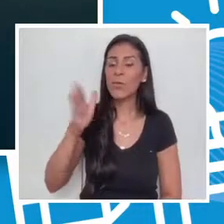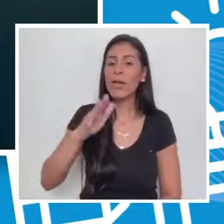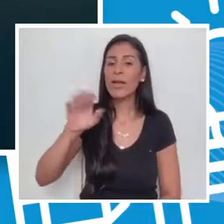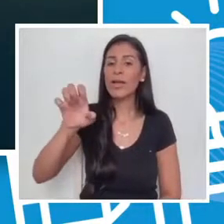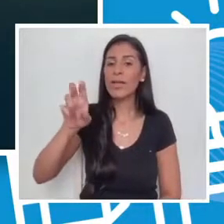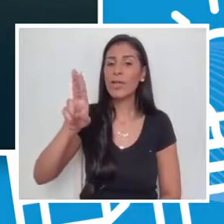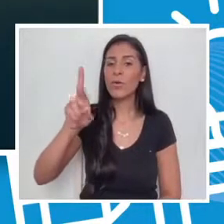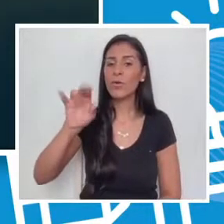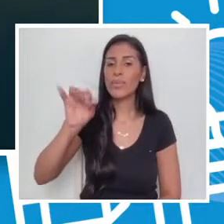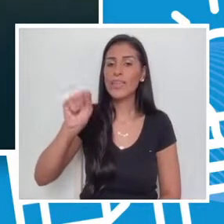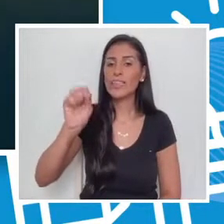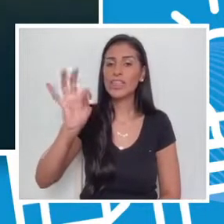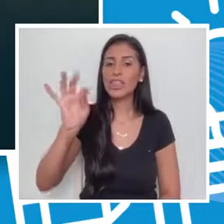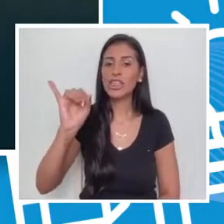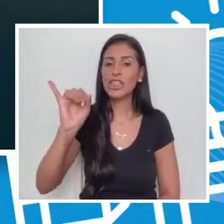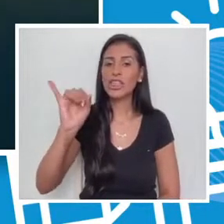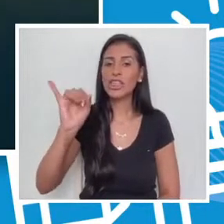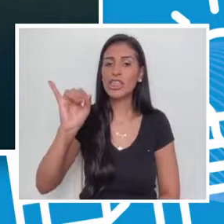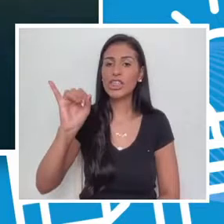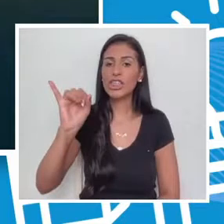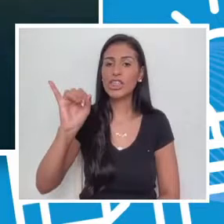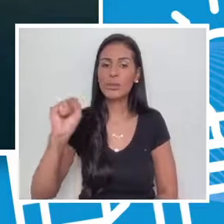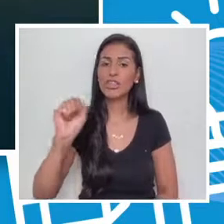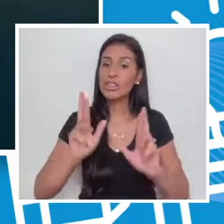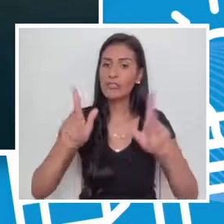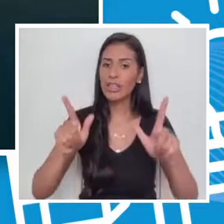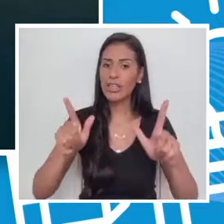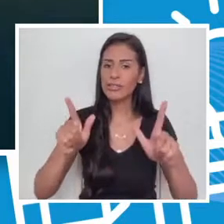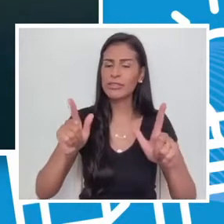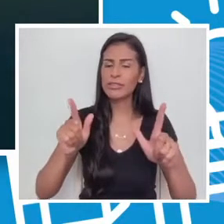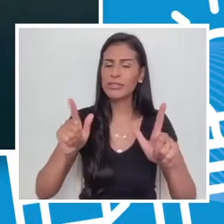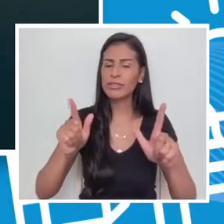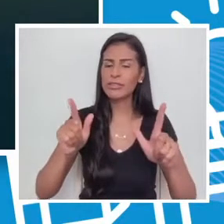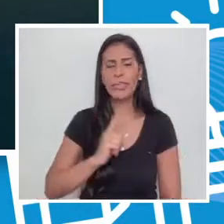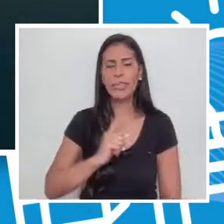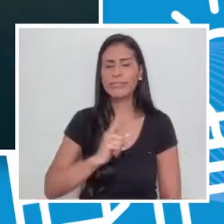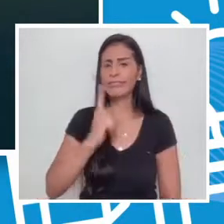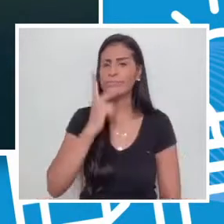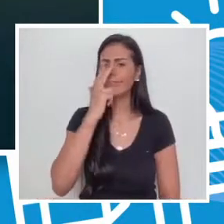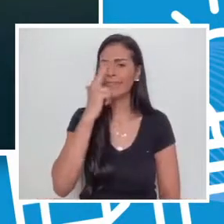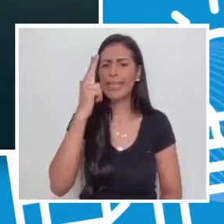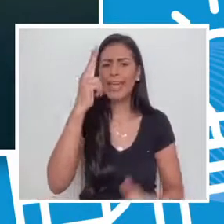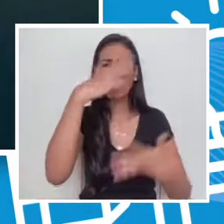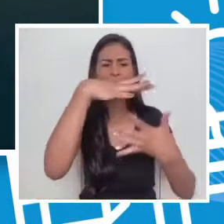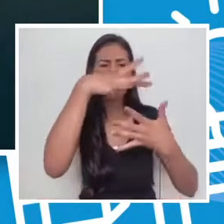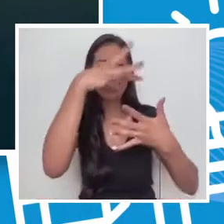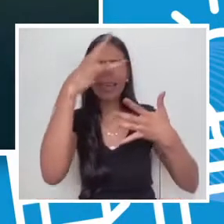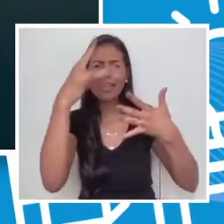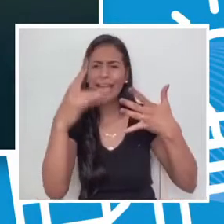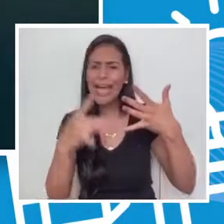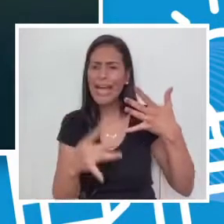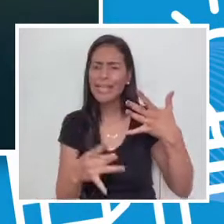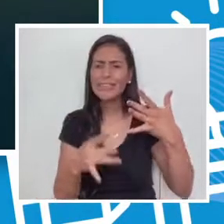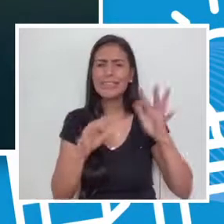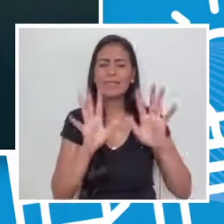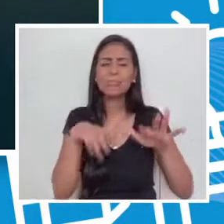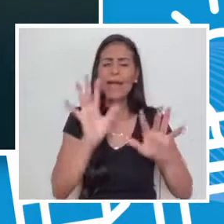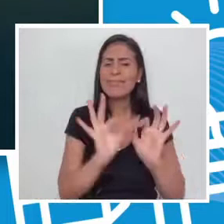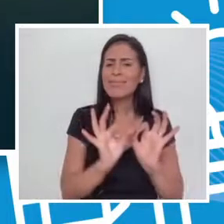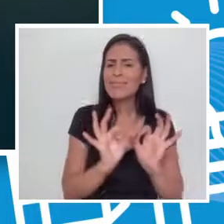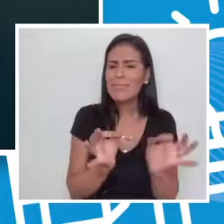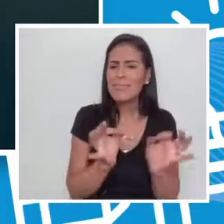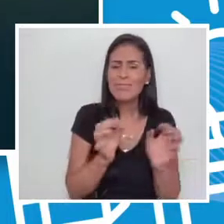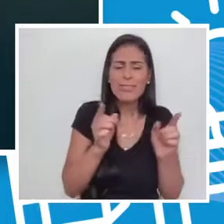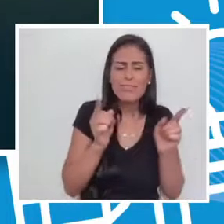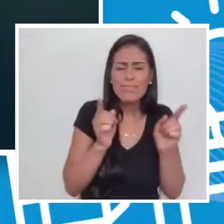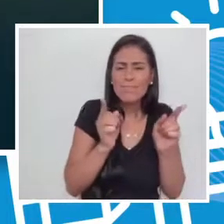desde os aspectos mais reduzidos, mais reducionistas, físico-químicos, moleculares,